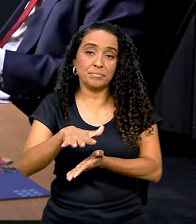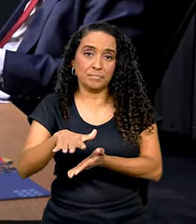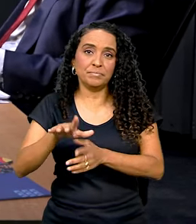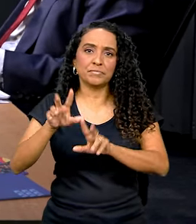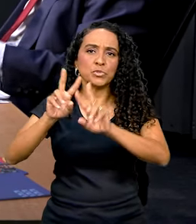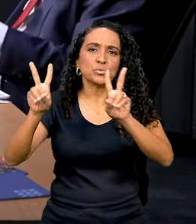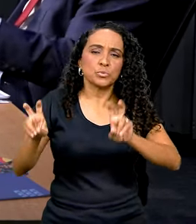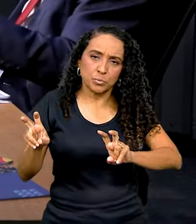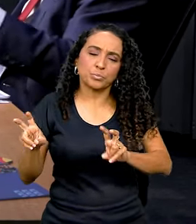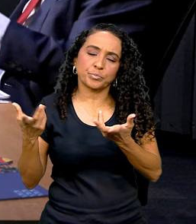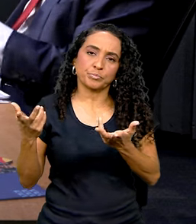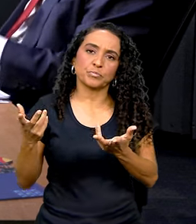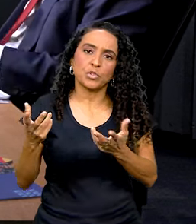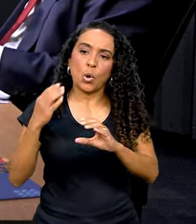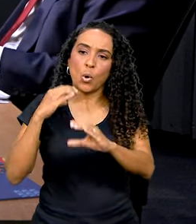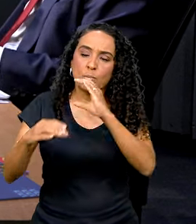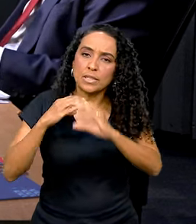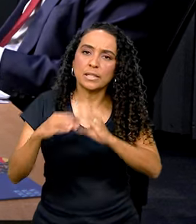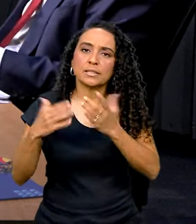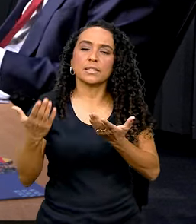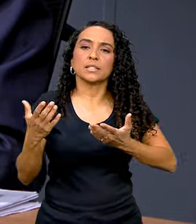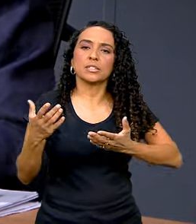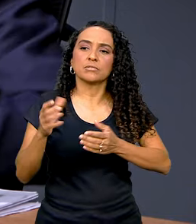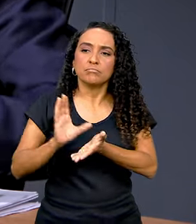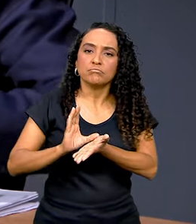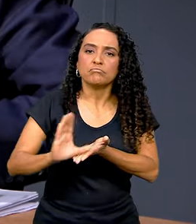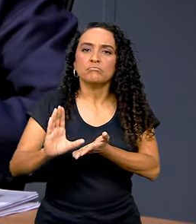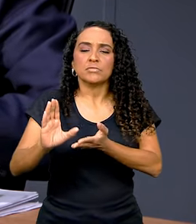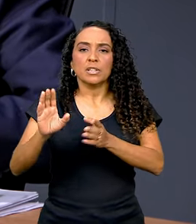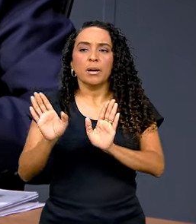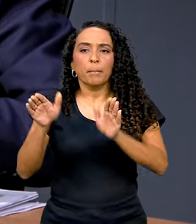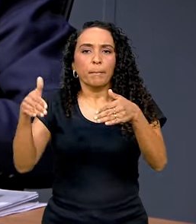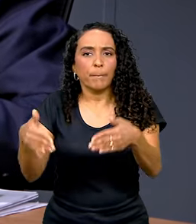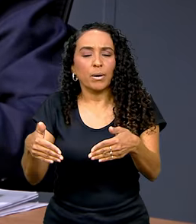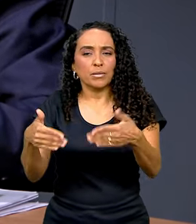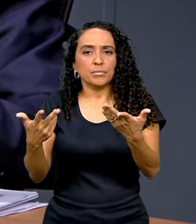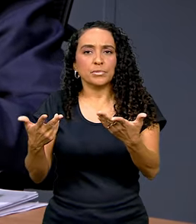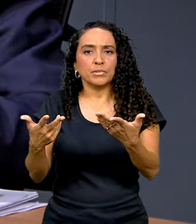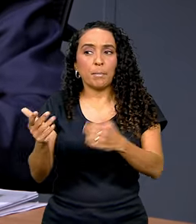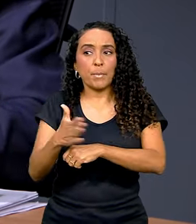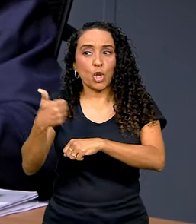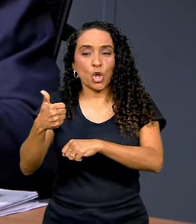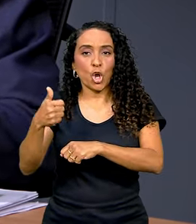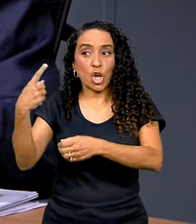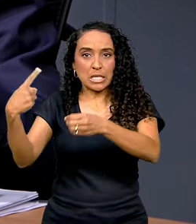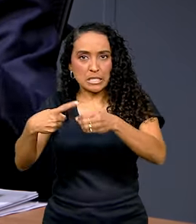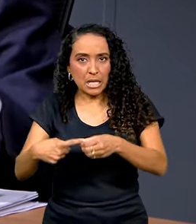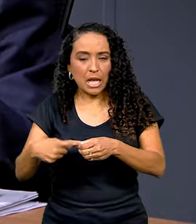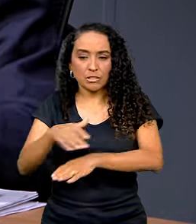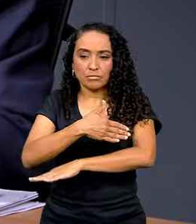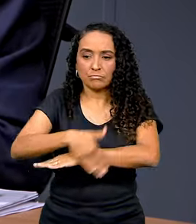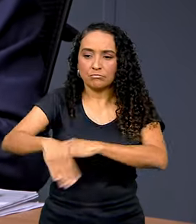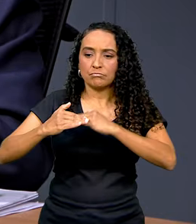nessa área relacionado com comunicação investimentos e voltados para a melhoria urbana